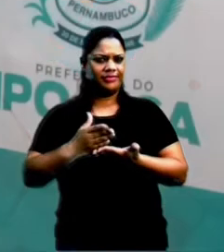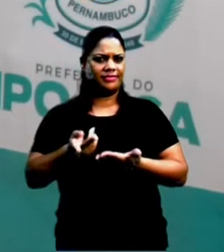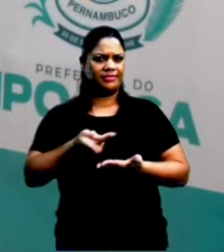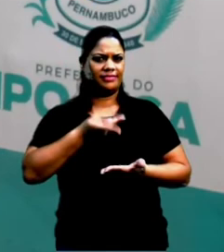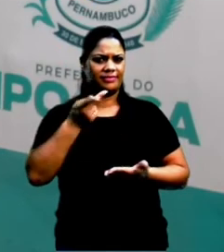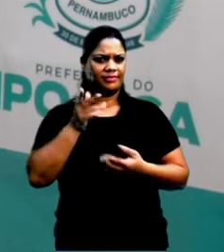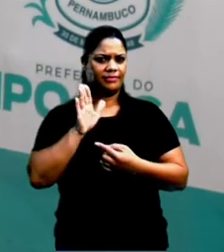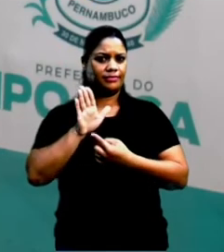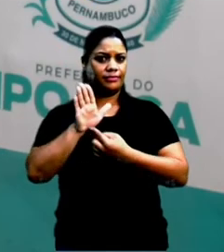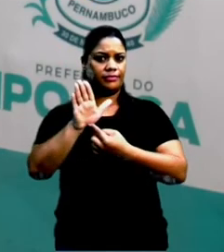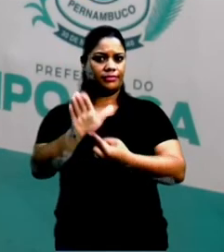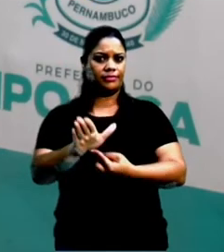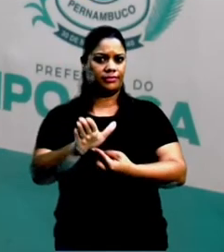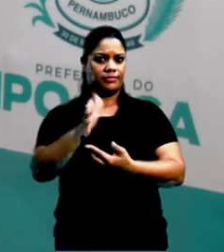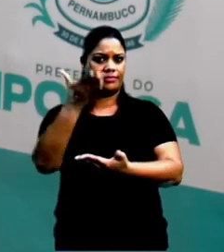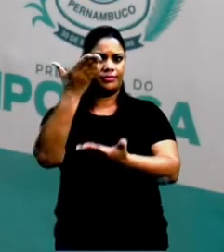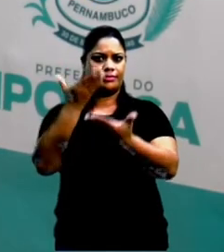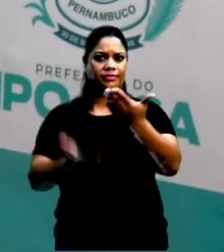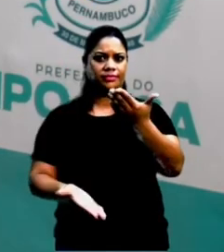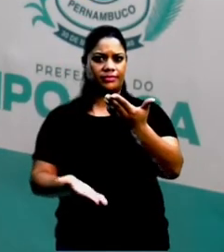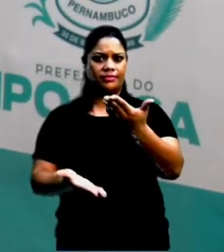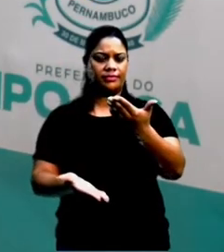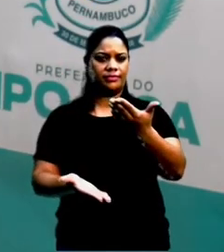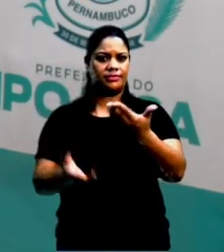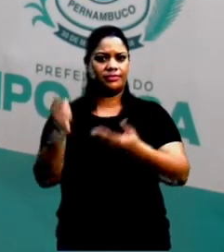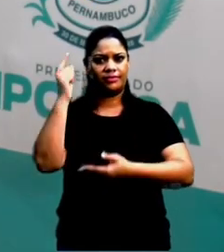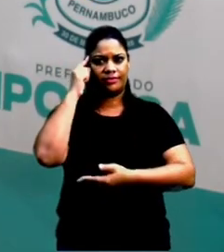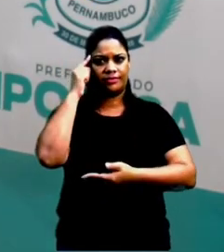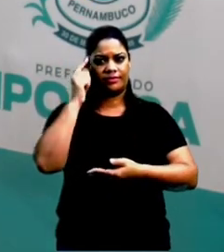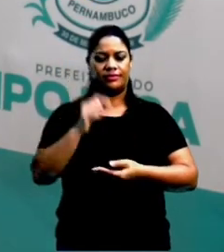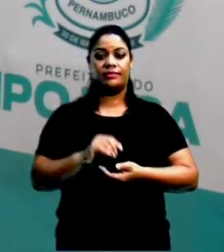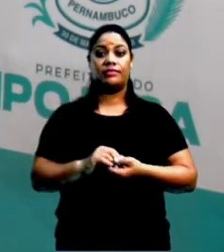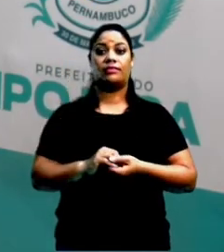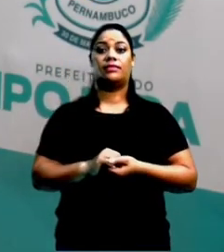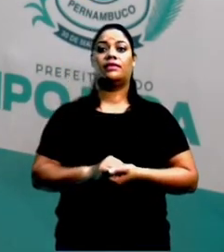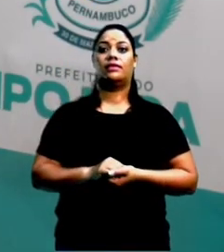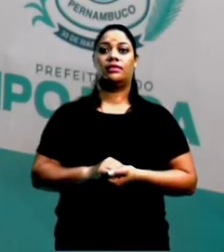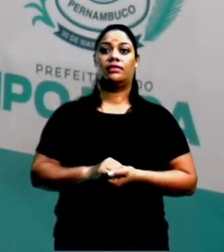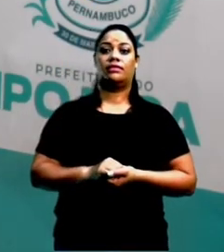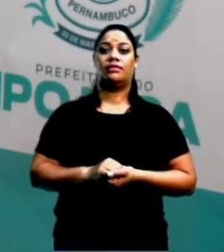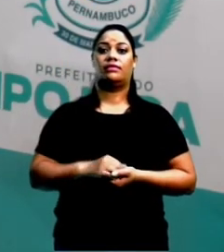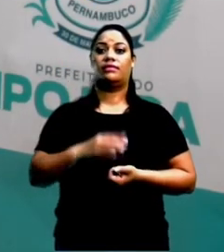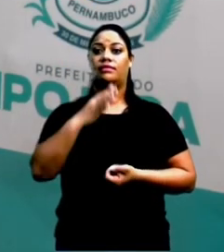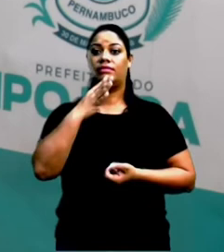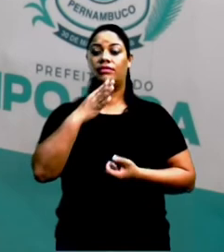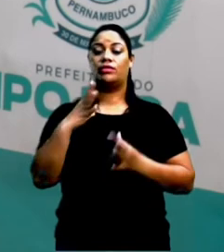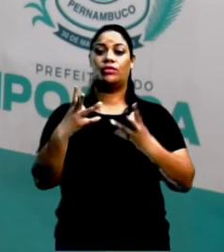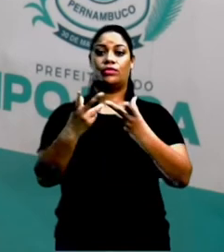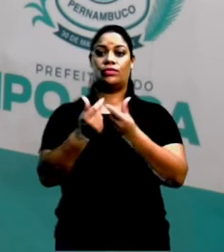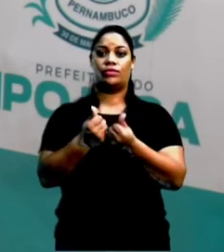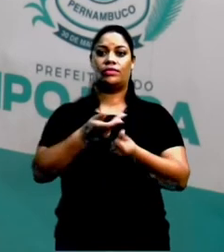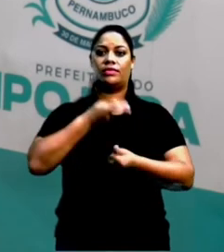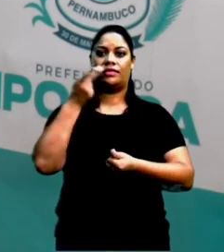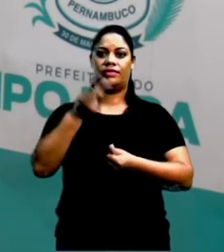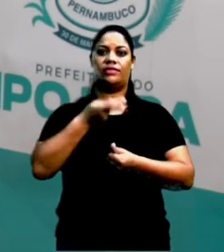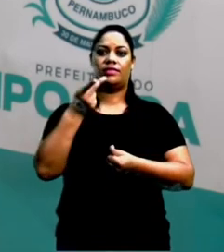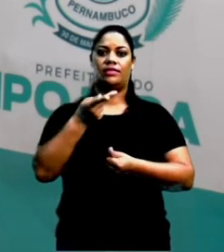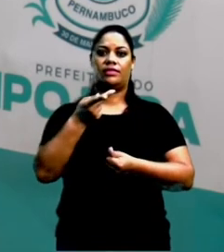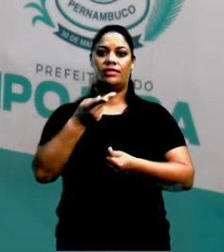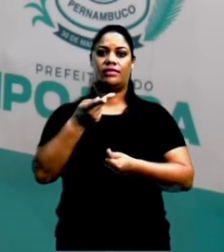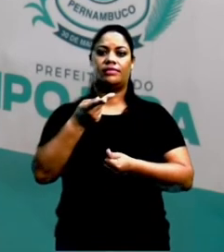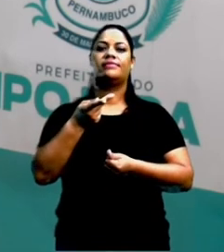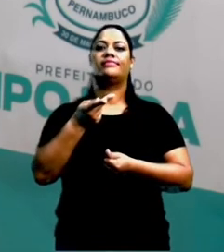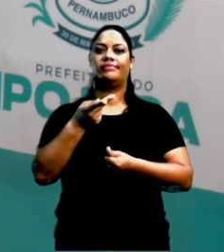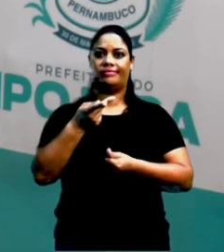que é mostrar que ele perdeu a memória, aí ele vai usar tudo que ele falou a favor